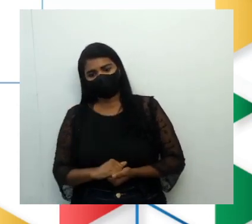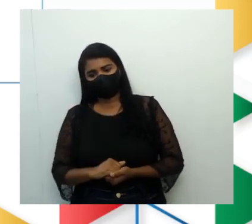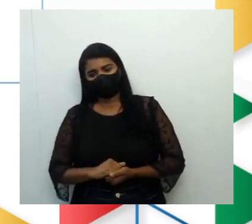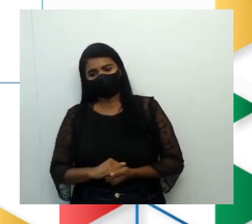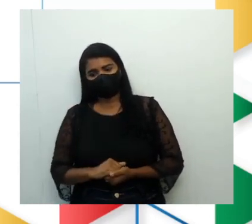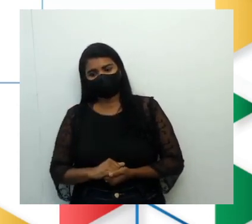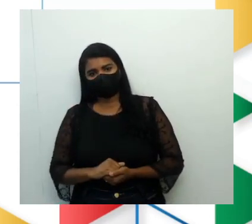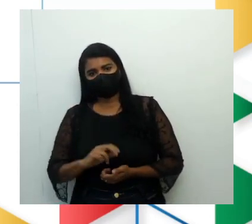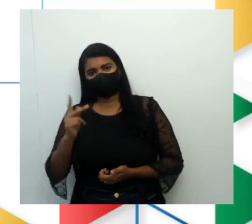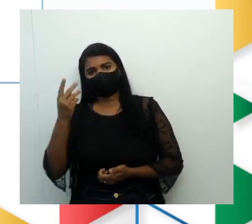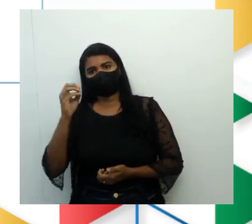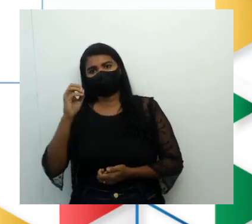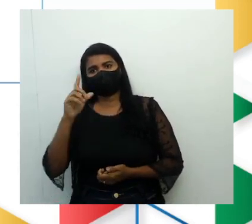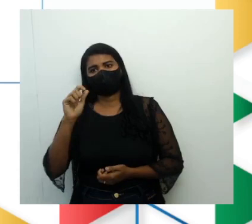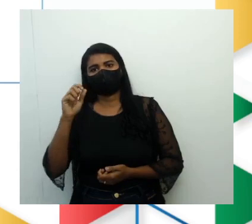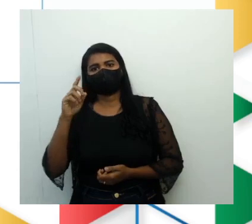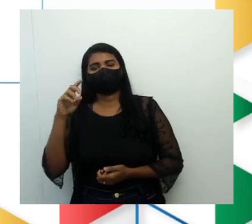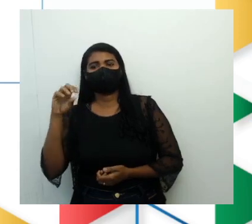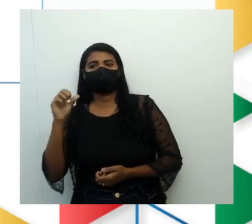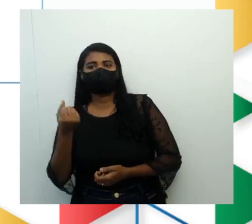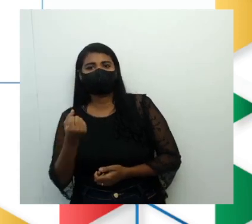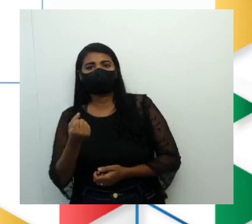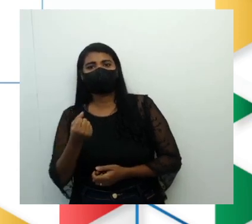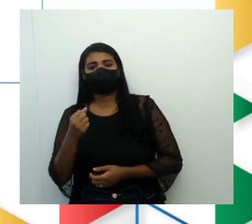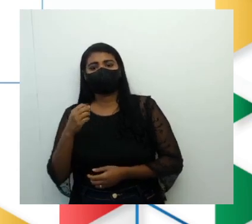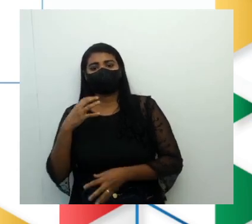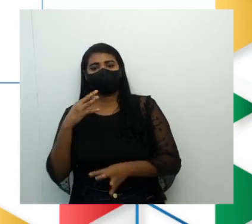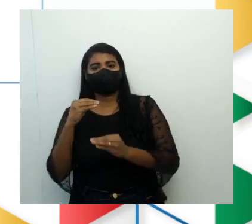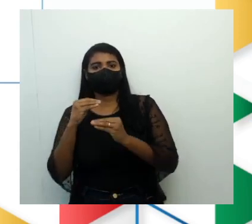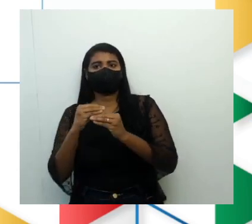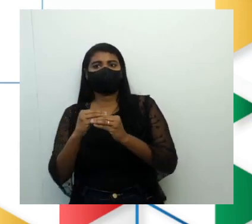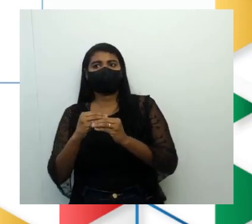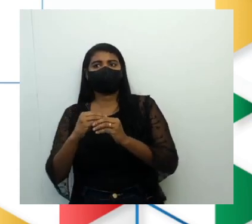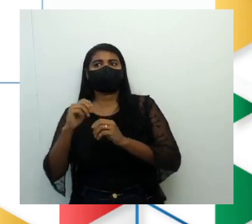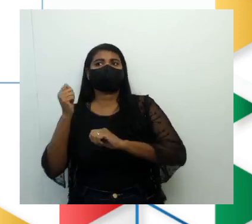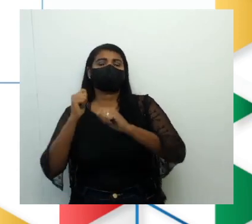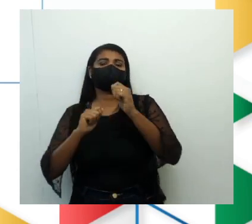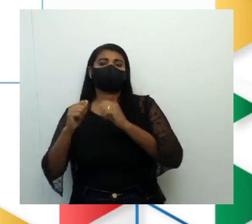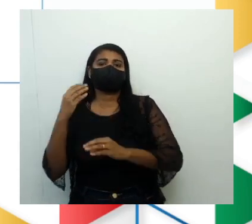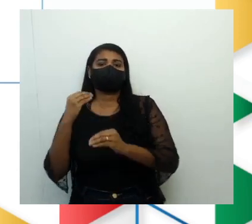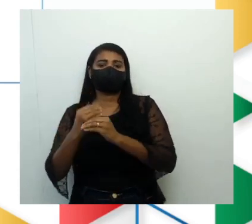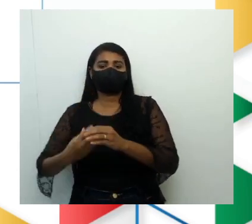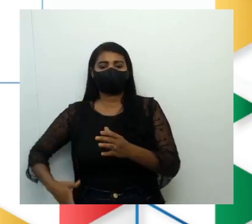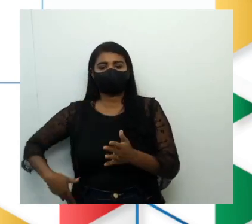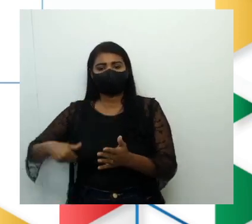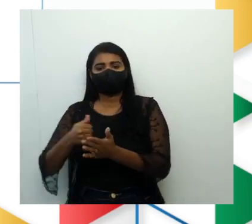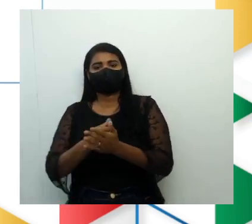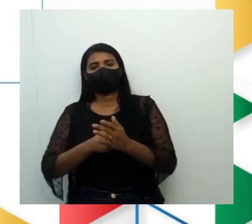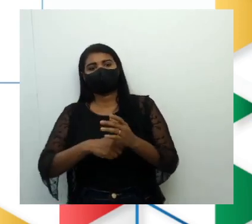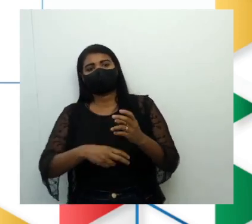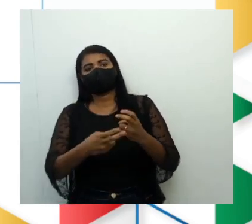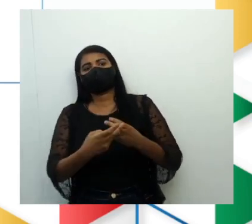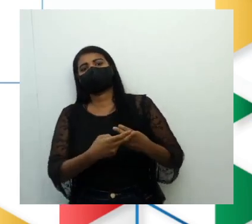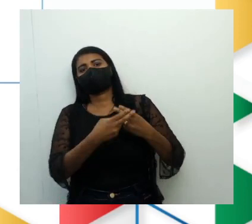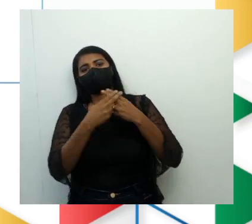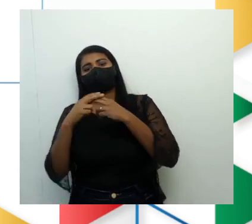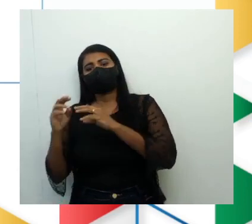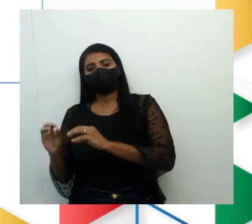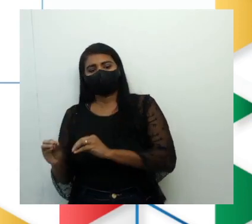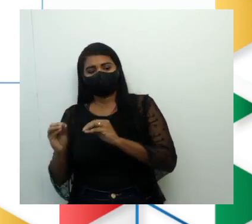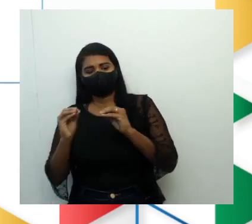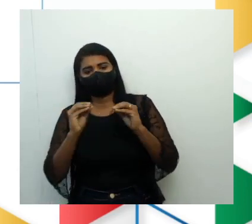o holandês, ele financiava a construção de engenhos, a compra de escravos, de transporte,